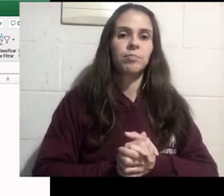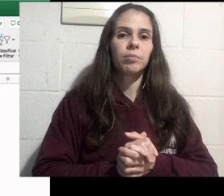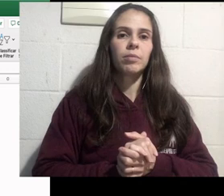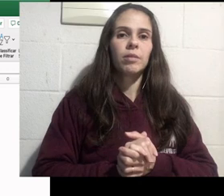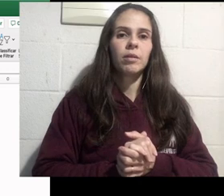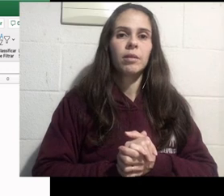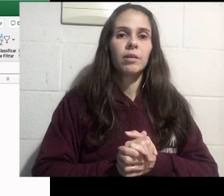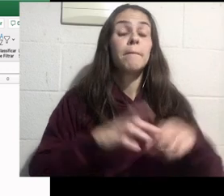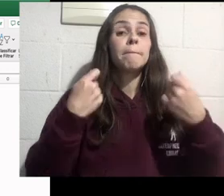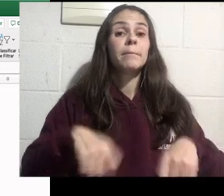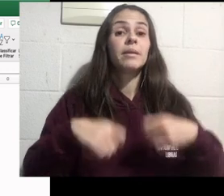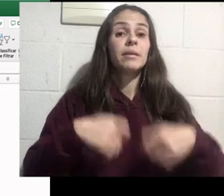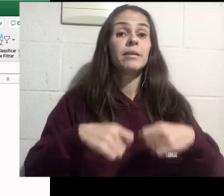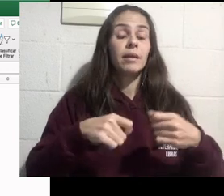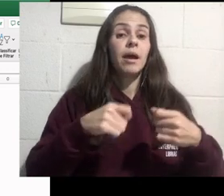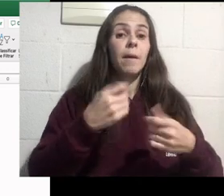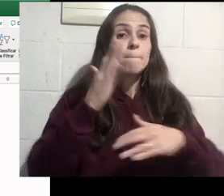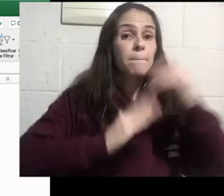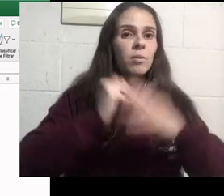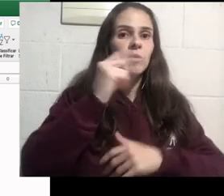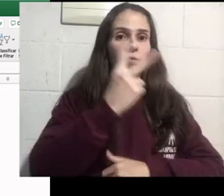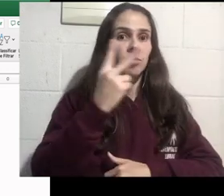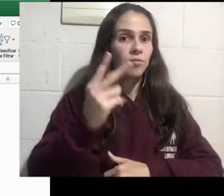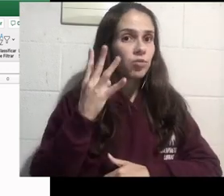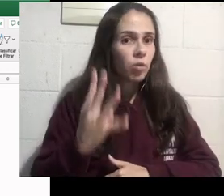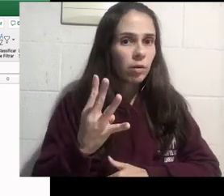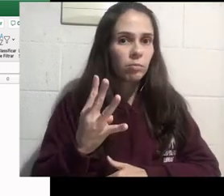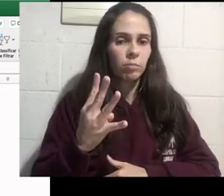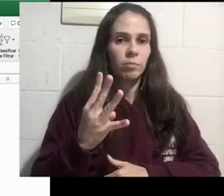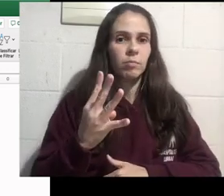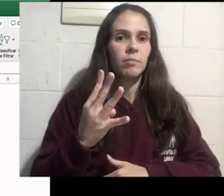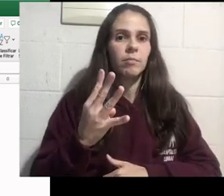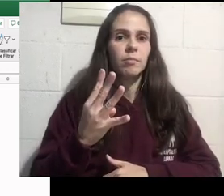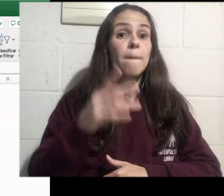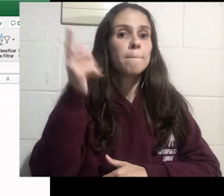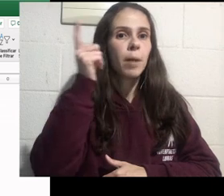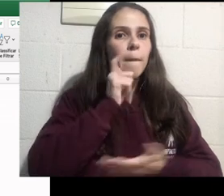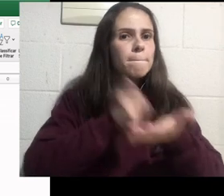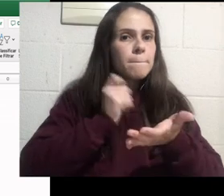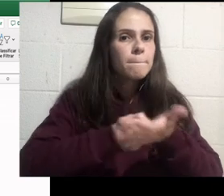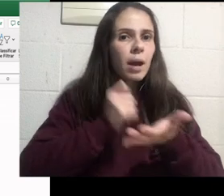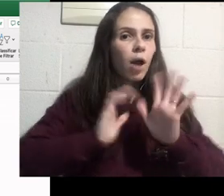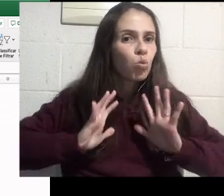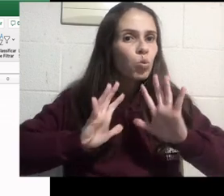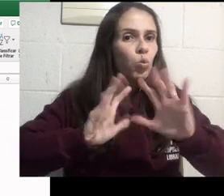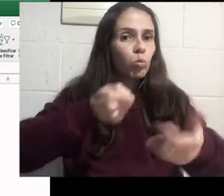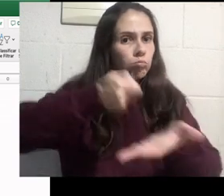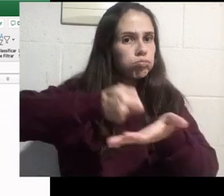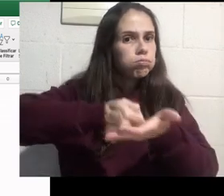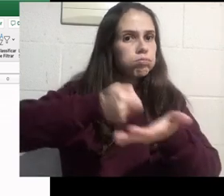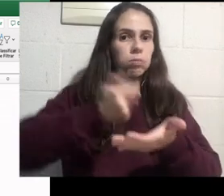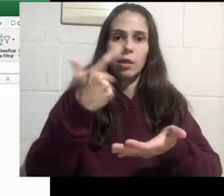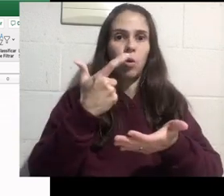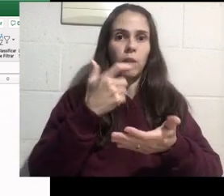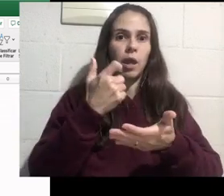nos 10 encontros teria que produzir 224. Esse é o ponto de equilíbrio, para honrar as obrigações todas, né? E não ter lucro